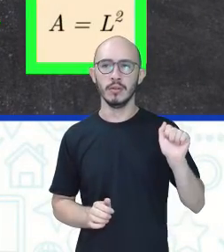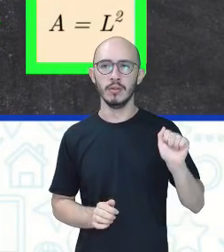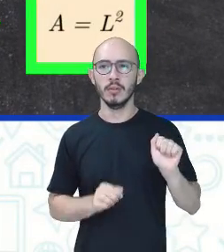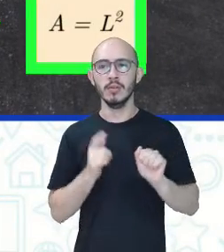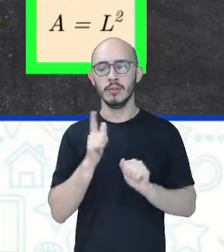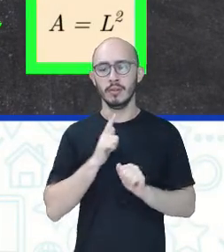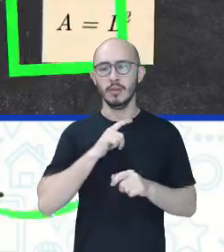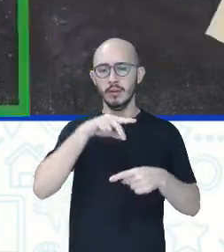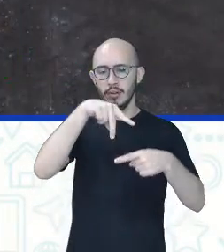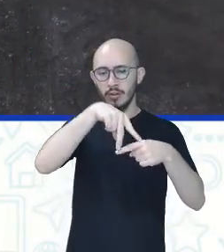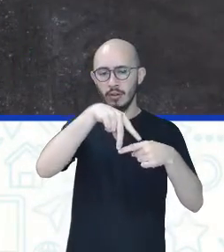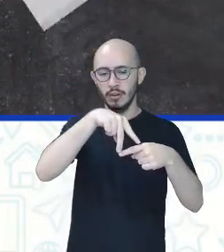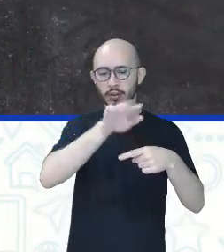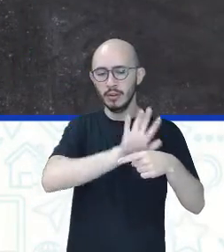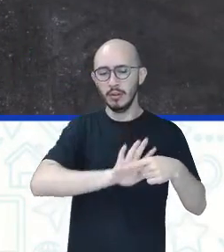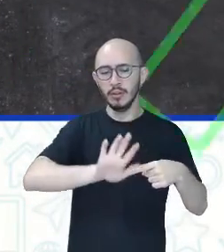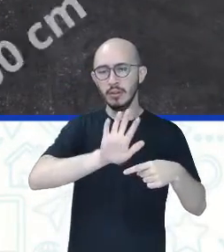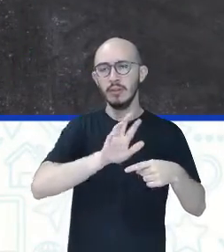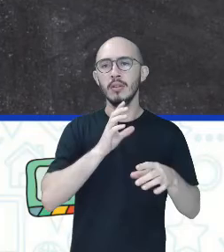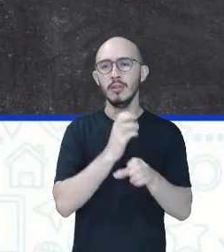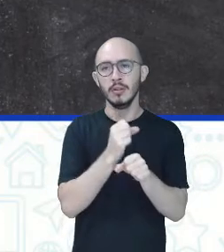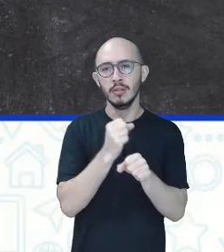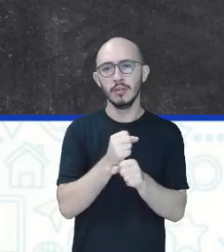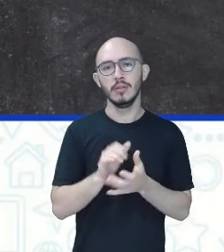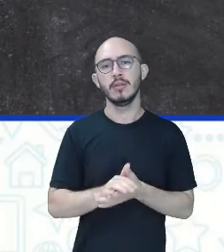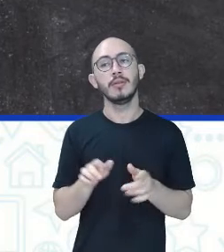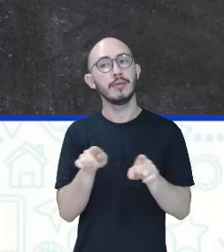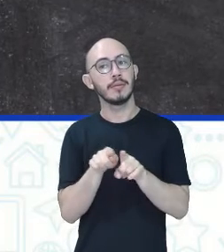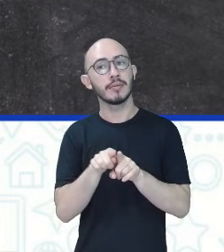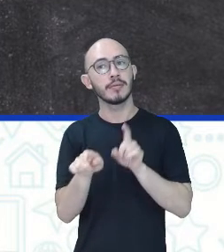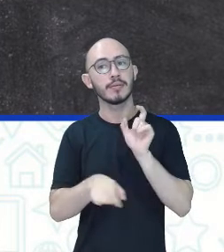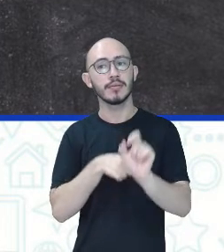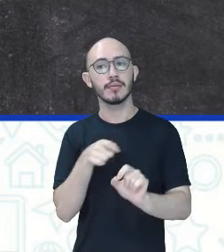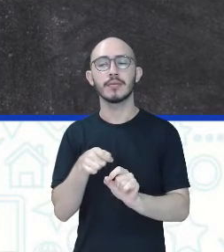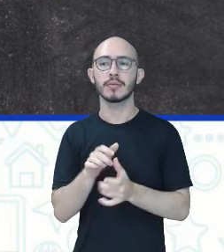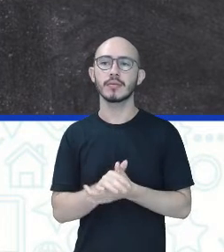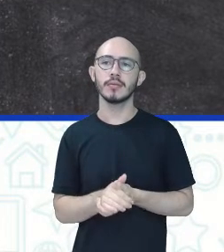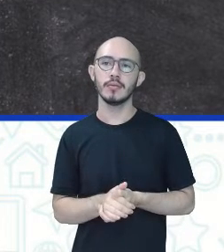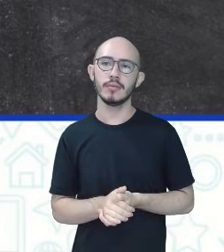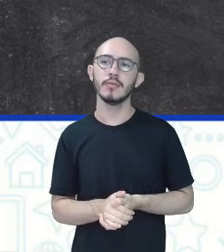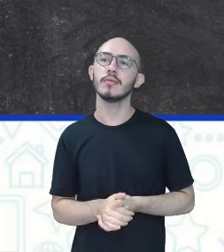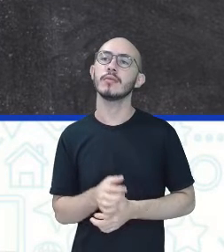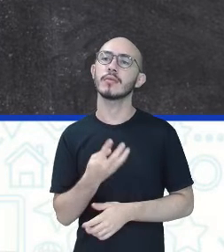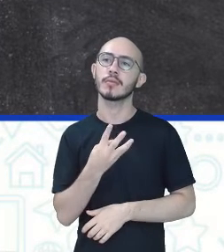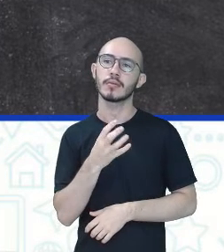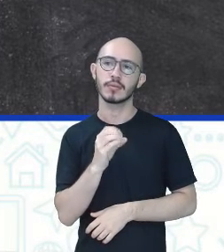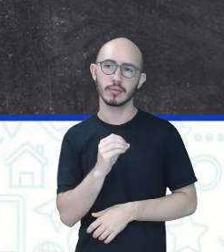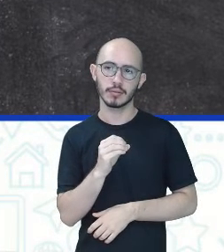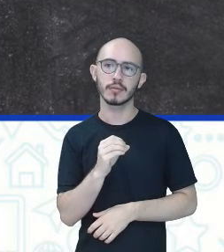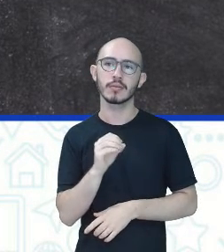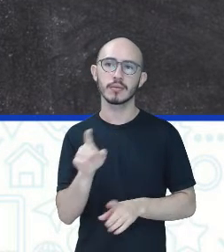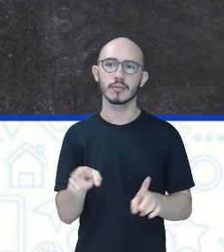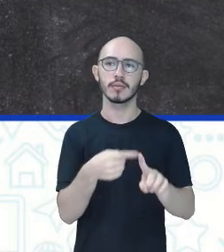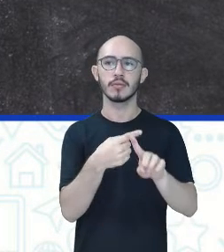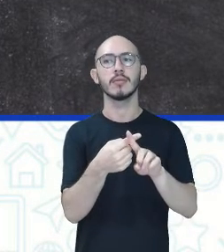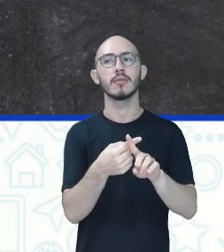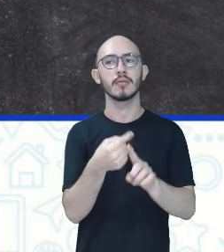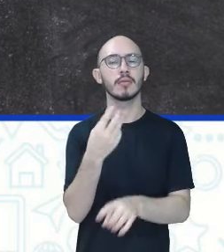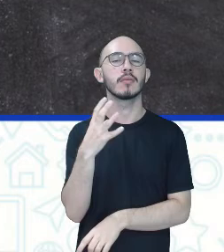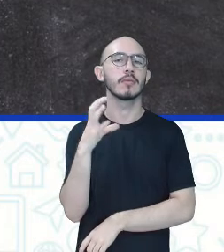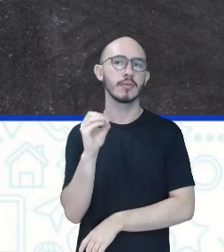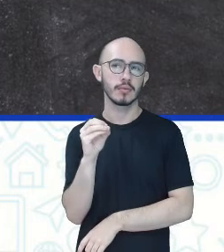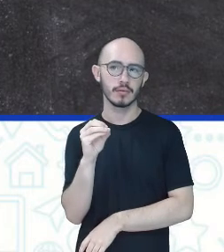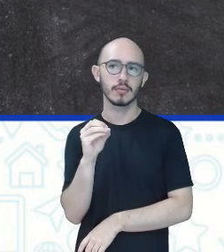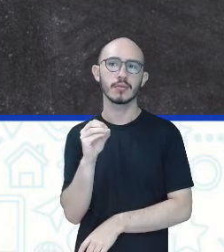área do triângulo, certo? A gente viu aí, ó, que a base é 40, vezes a altura, que é